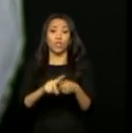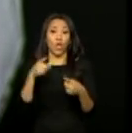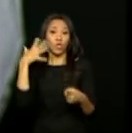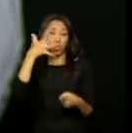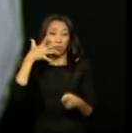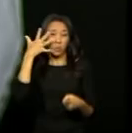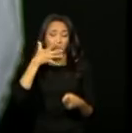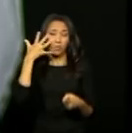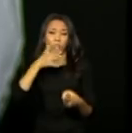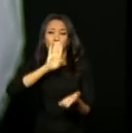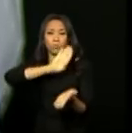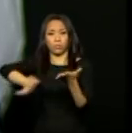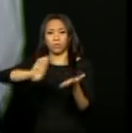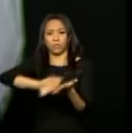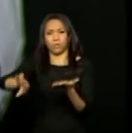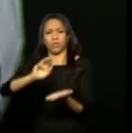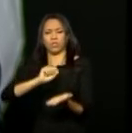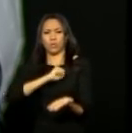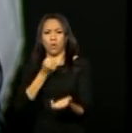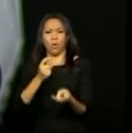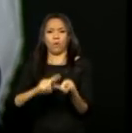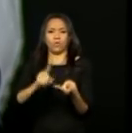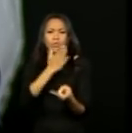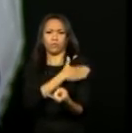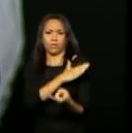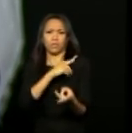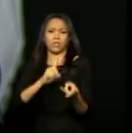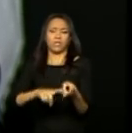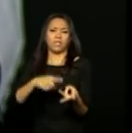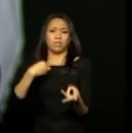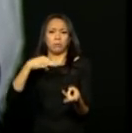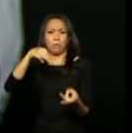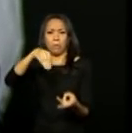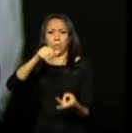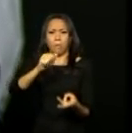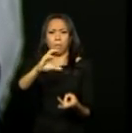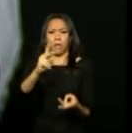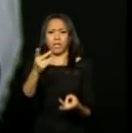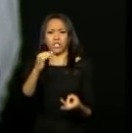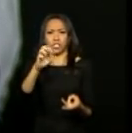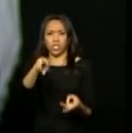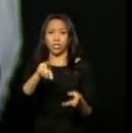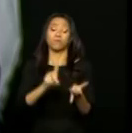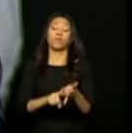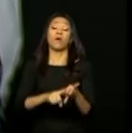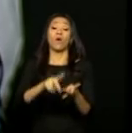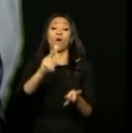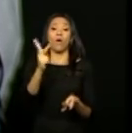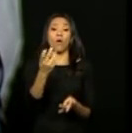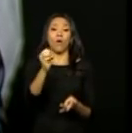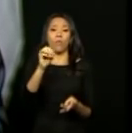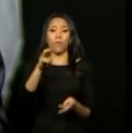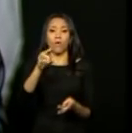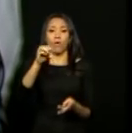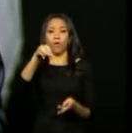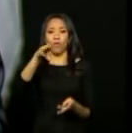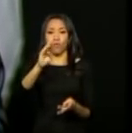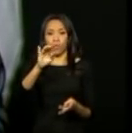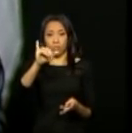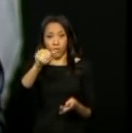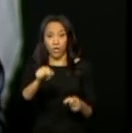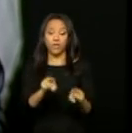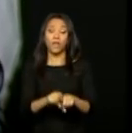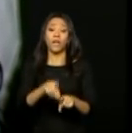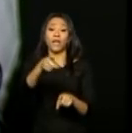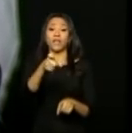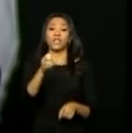preconceito social e regional, racismo, machismo, a homofobia, xenofobia e todas as demais formas